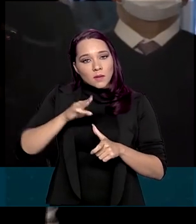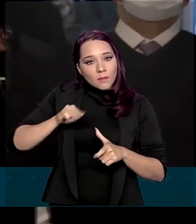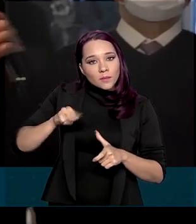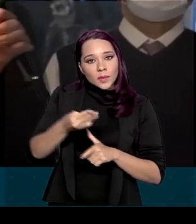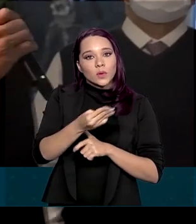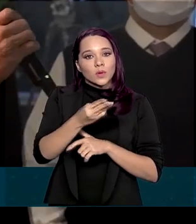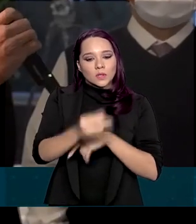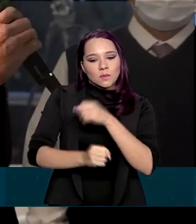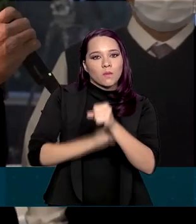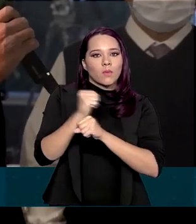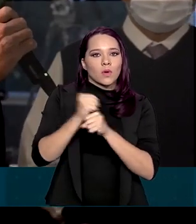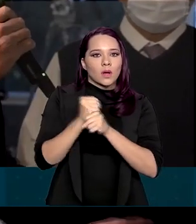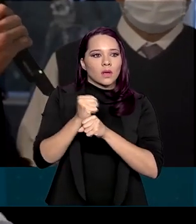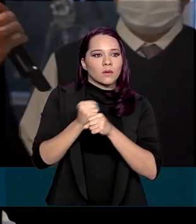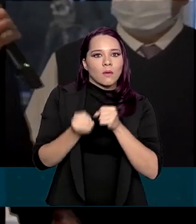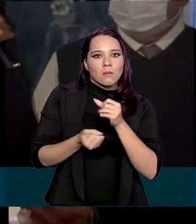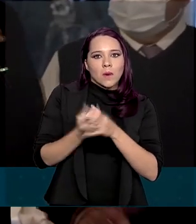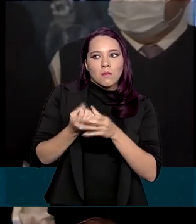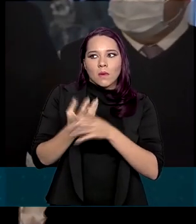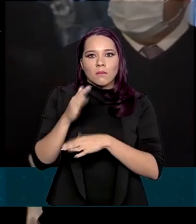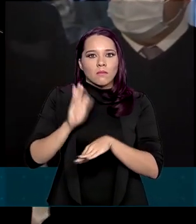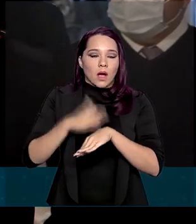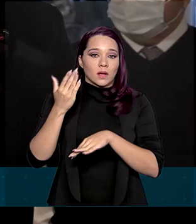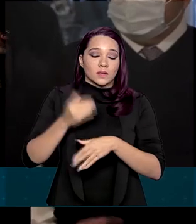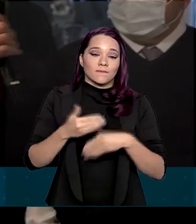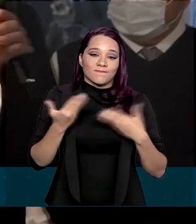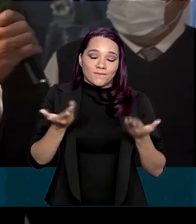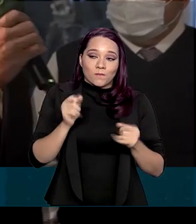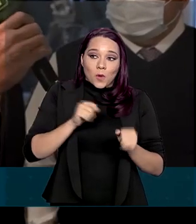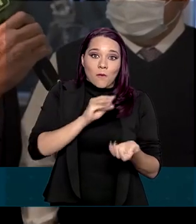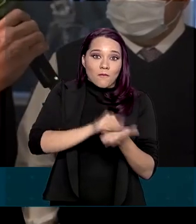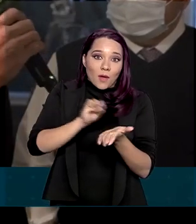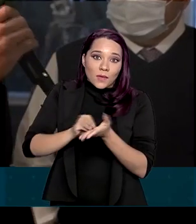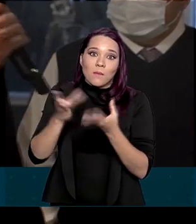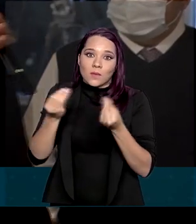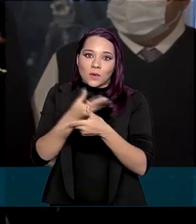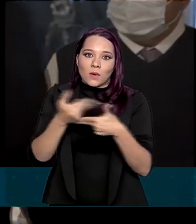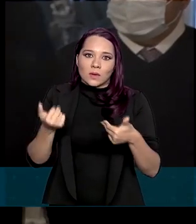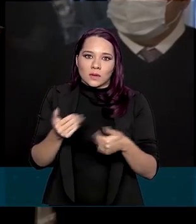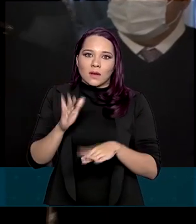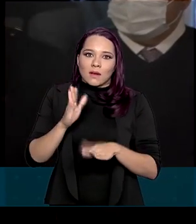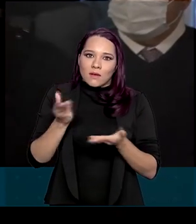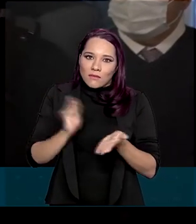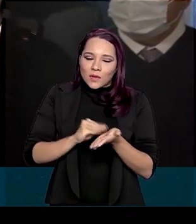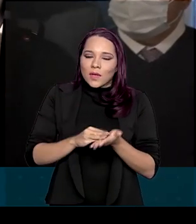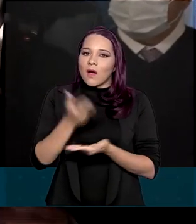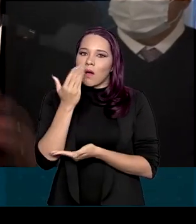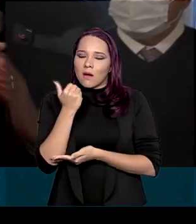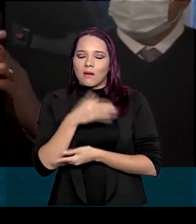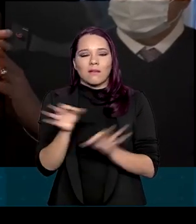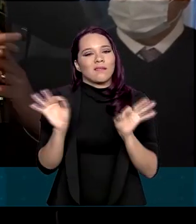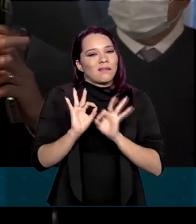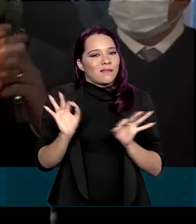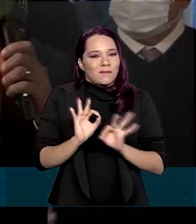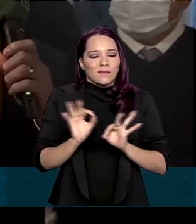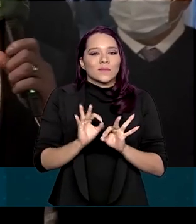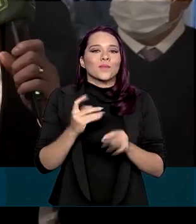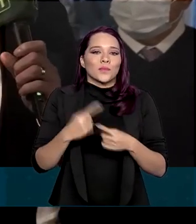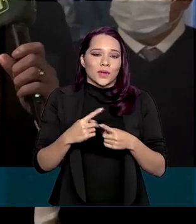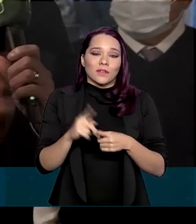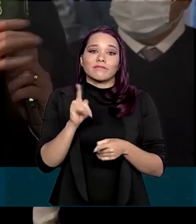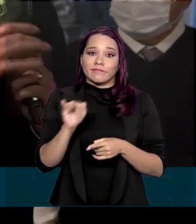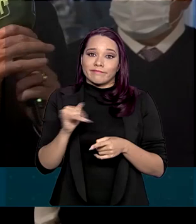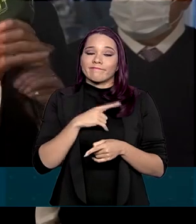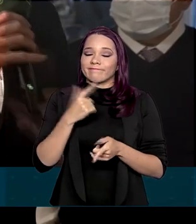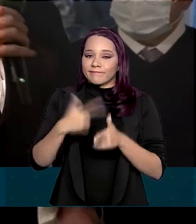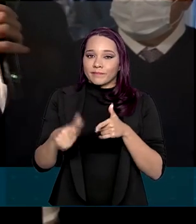habitantes por ano. Então, pode-se faltar muita coisa, agora, alimento não pode faltar porque teríamos um sério